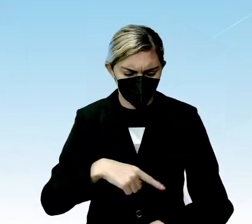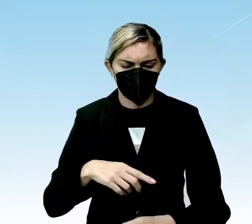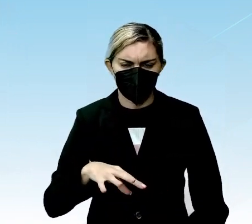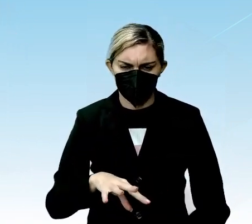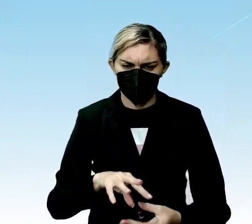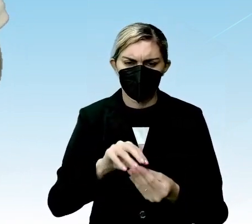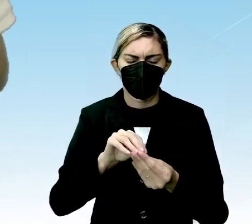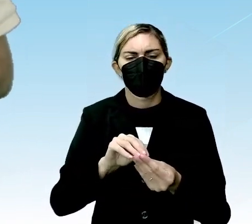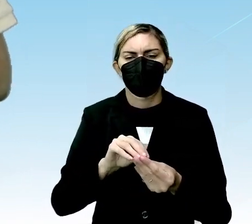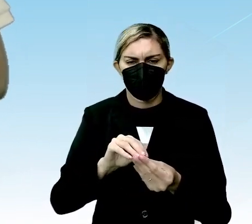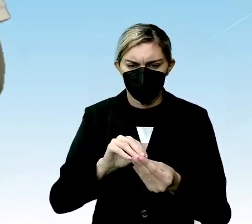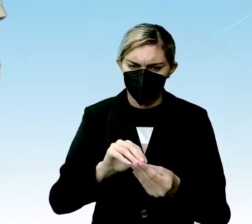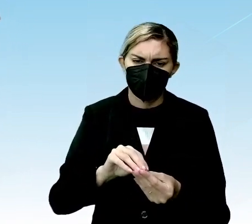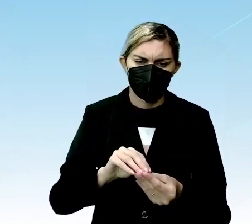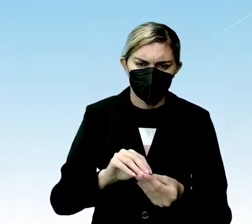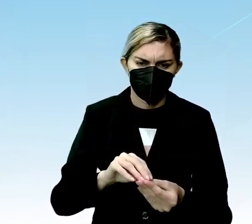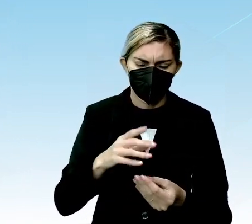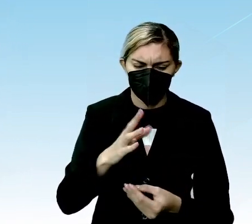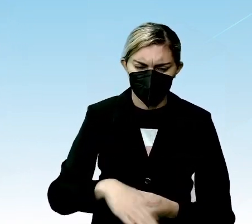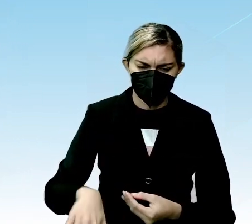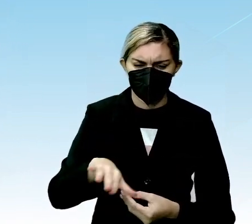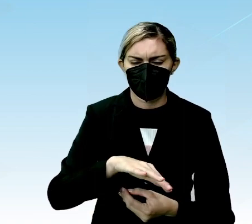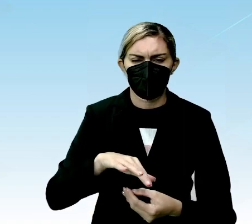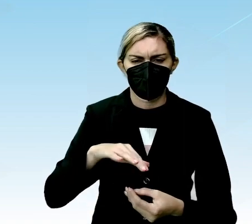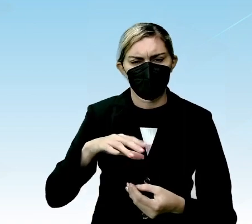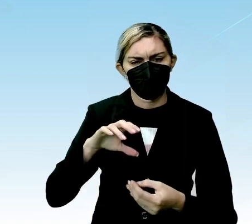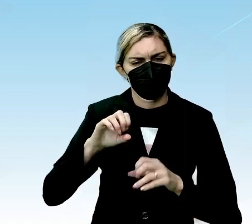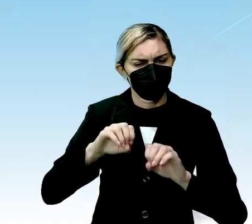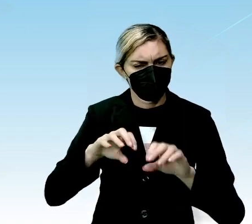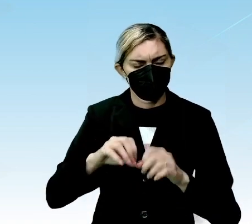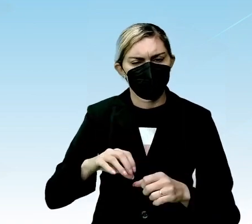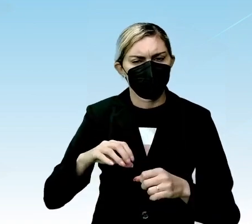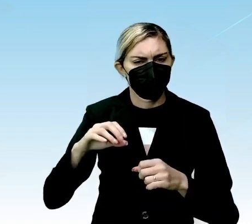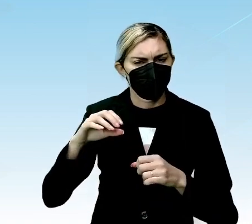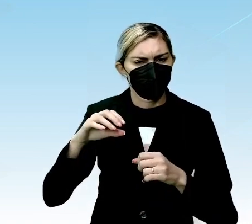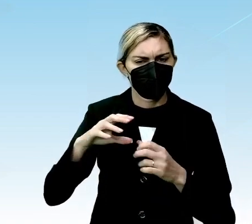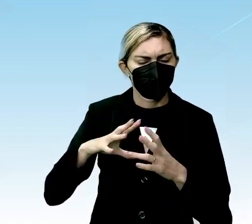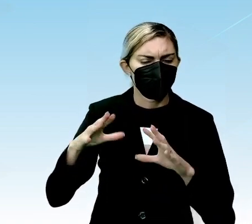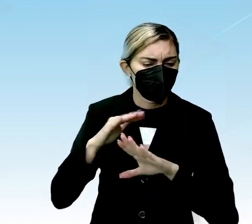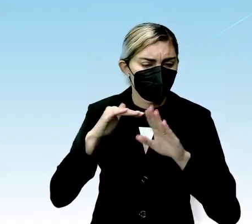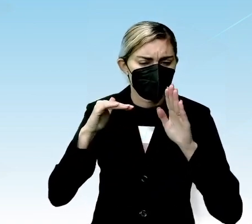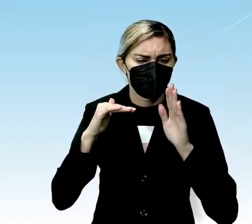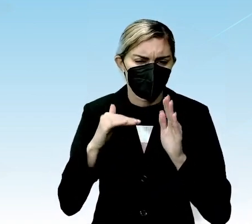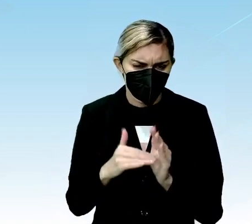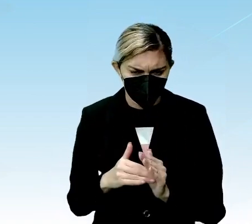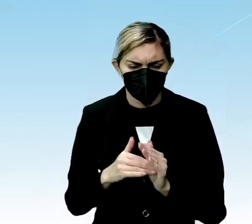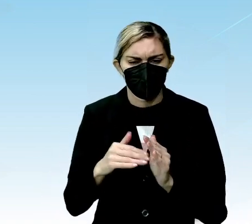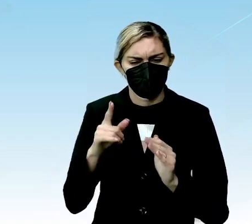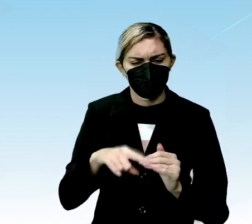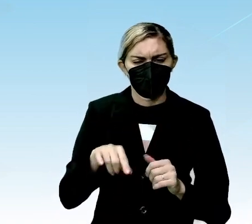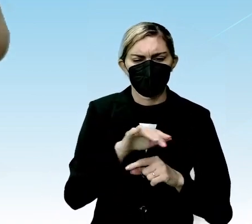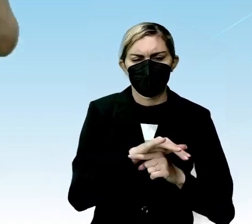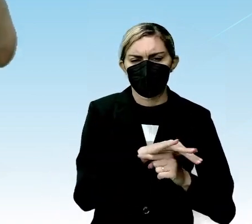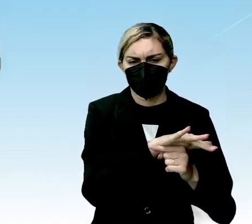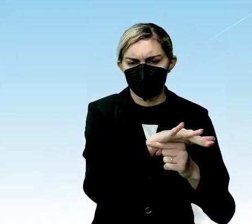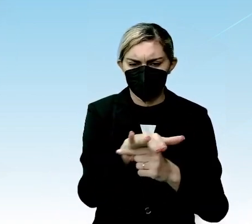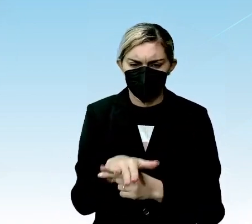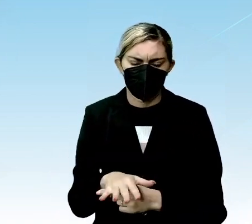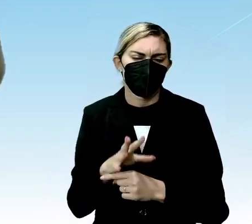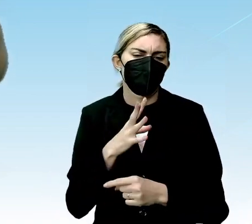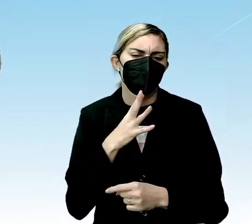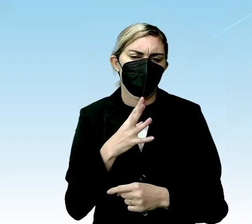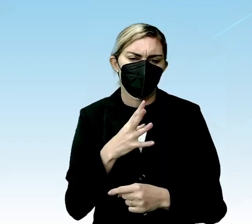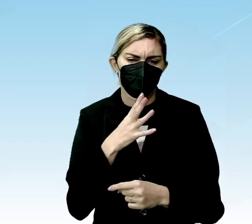complementares, as bases da doutrina espírita, tudo isso vai nos ajudar a